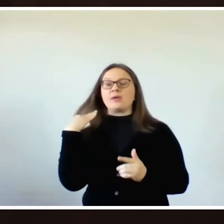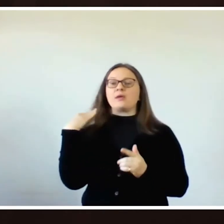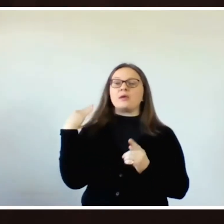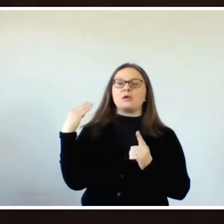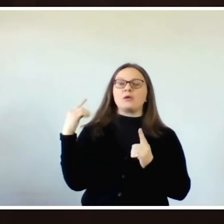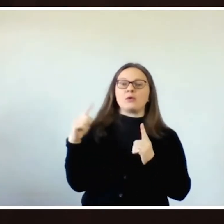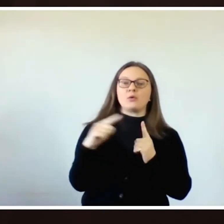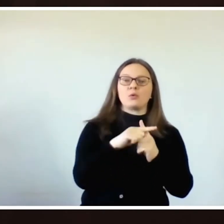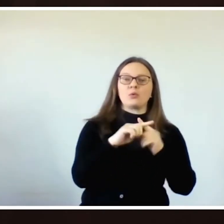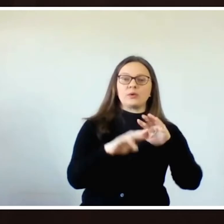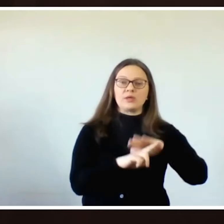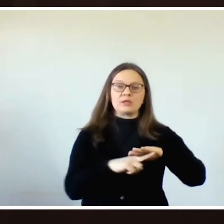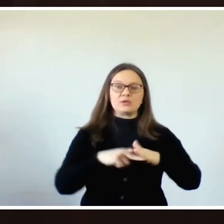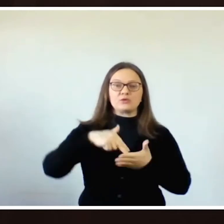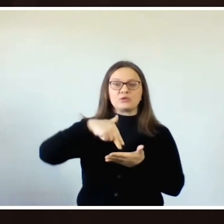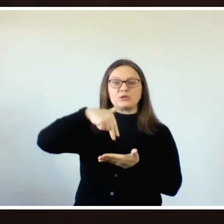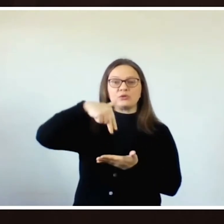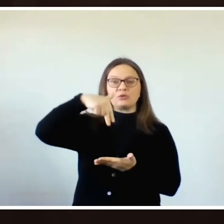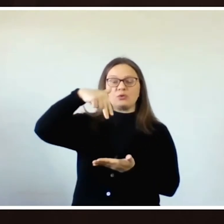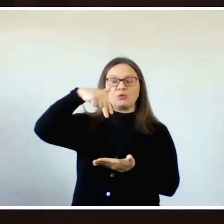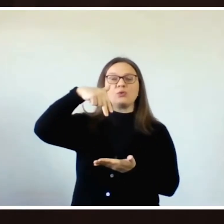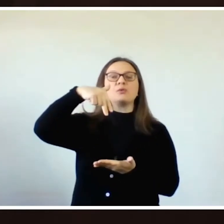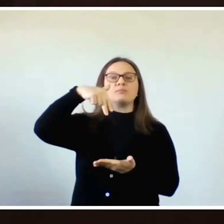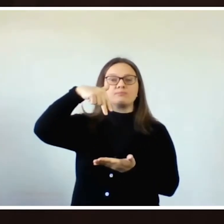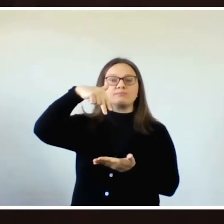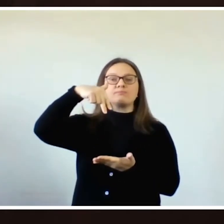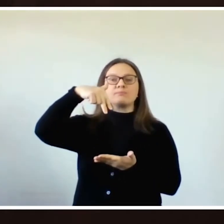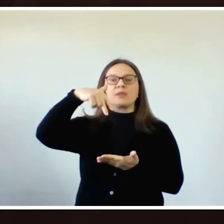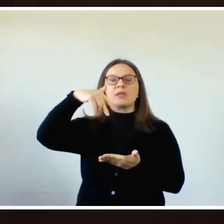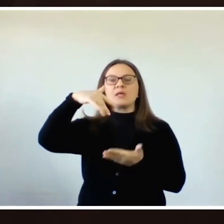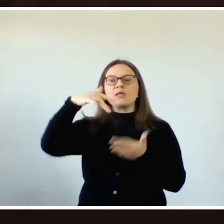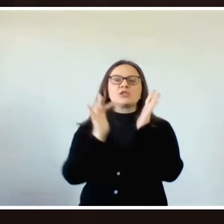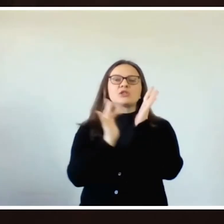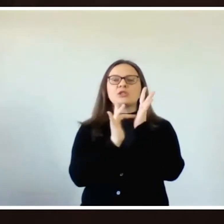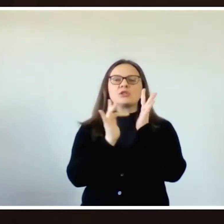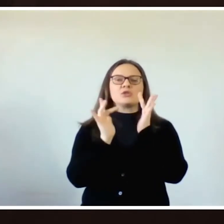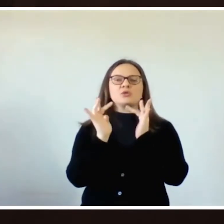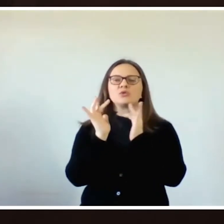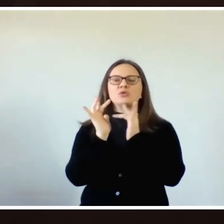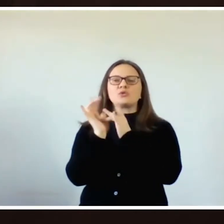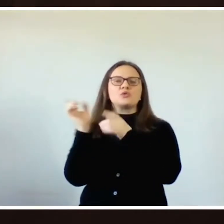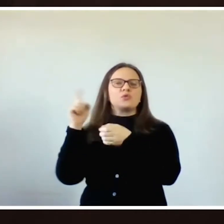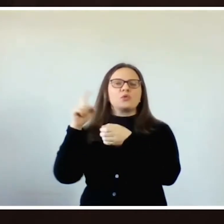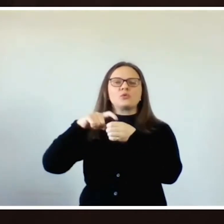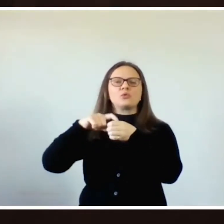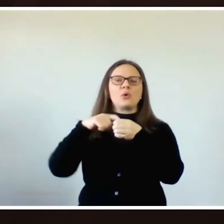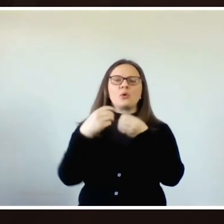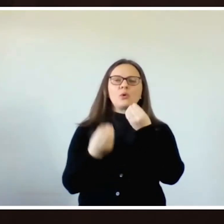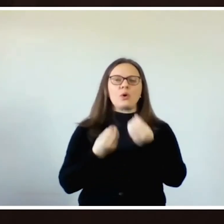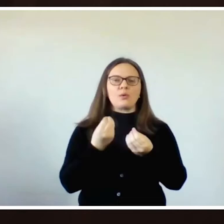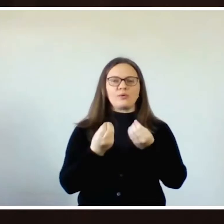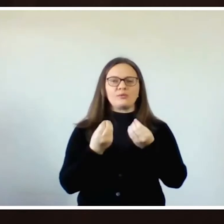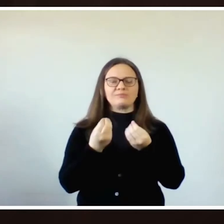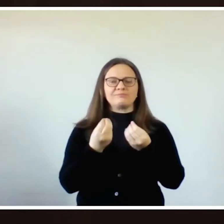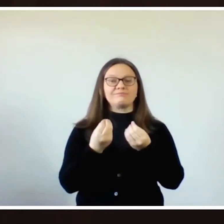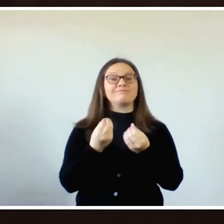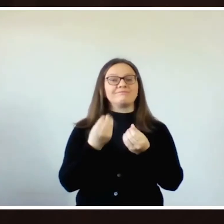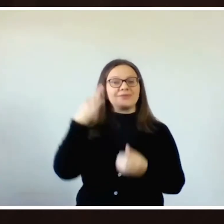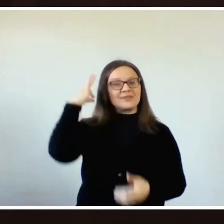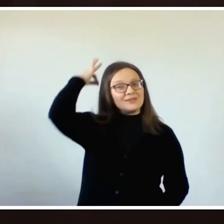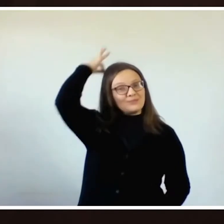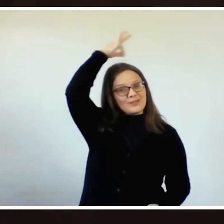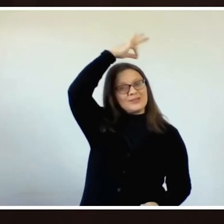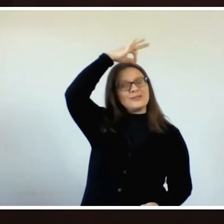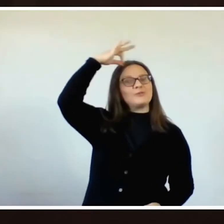da verdade, ele voltou em forma do Espírito. Você sabia que hoje Cristo está aqui nessa